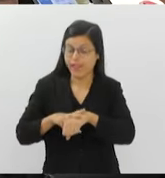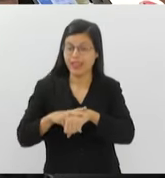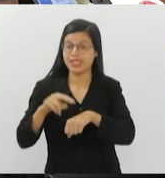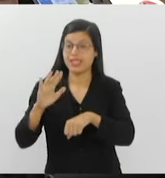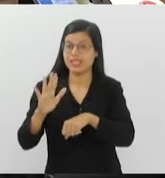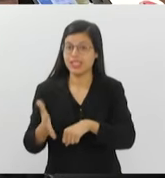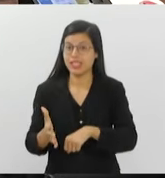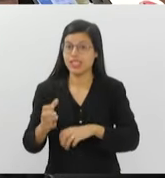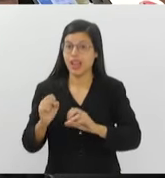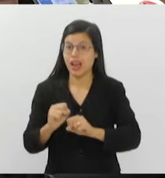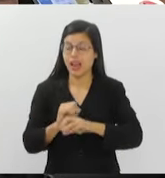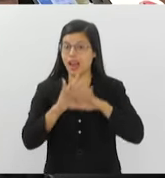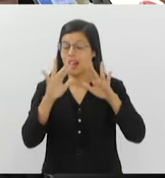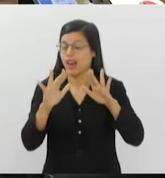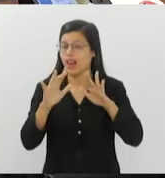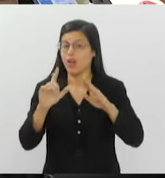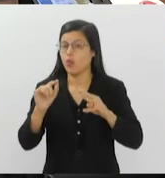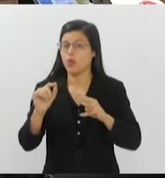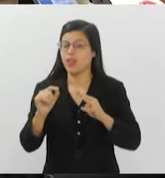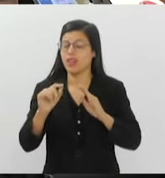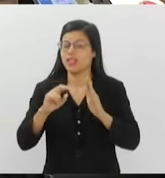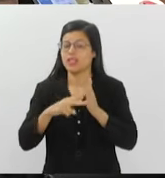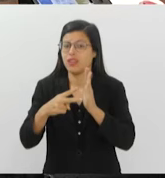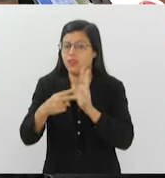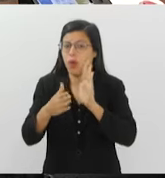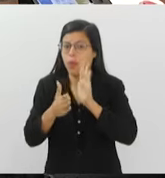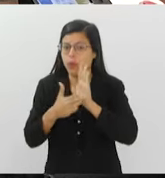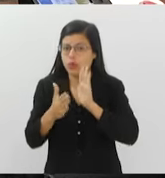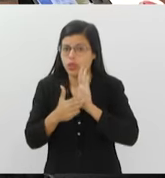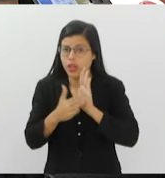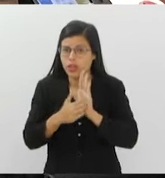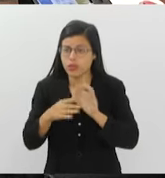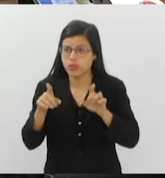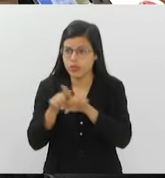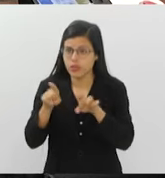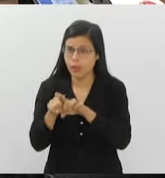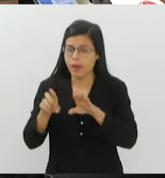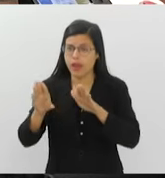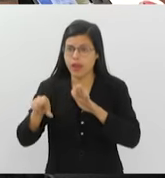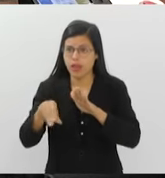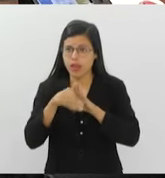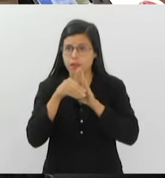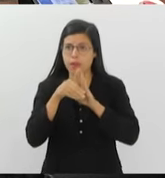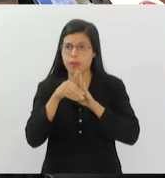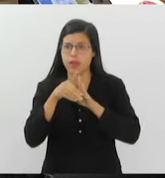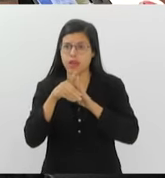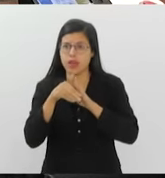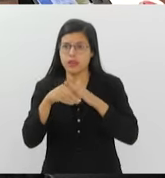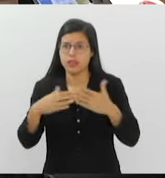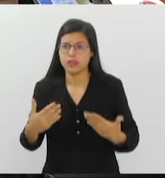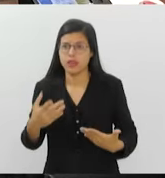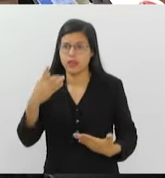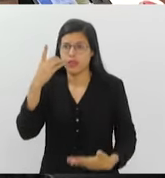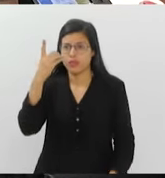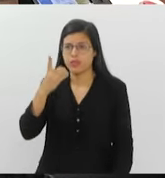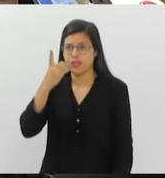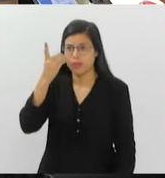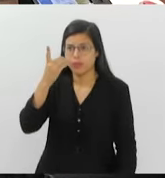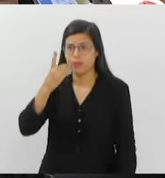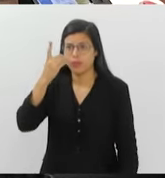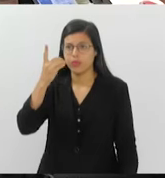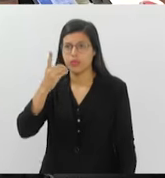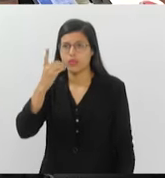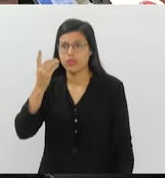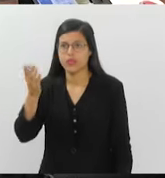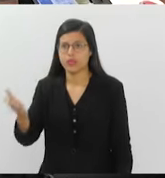deixou claro do que se trata o projeto e a emenda. Mas, na verdade, o que o deputado